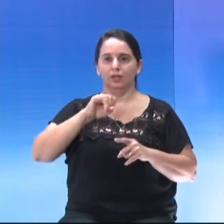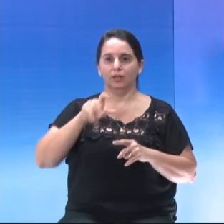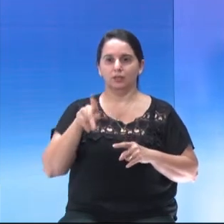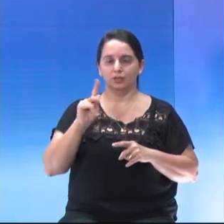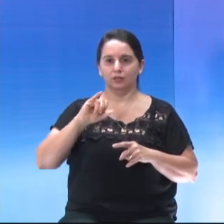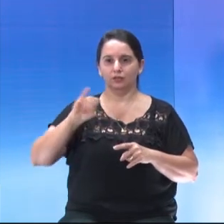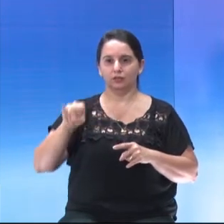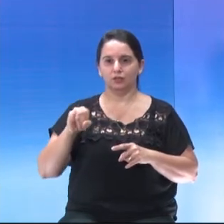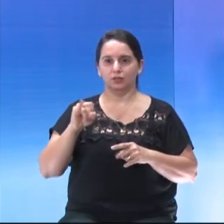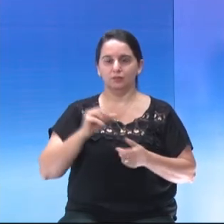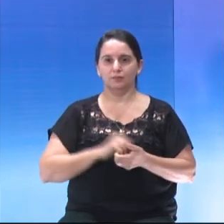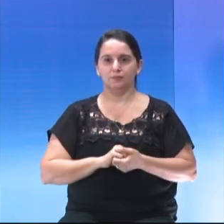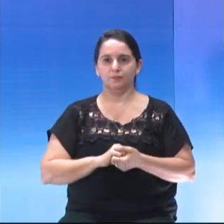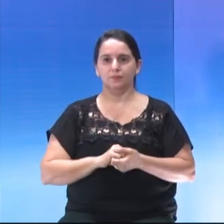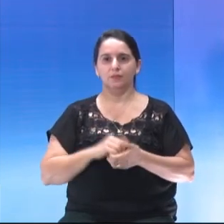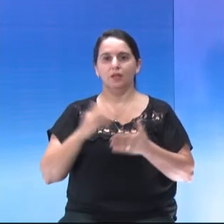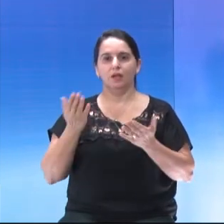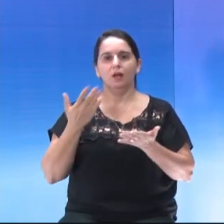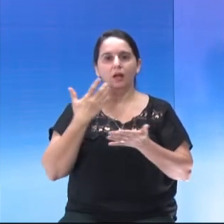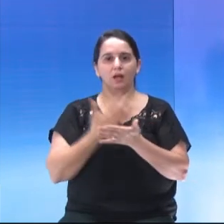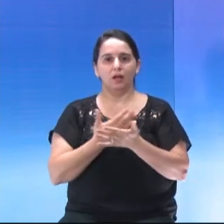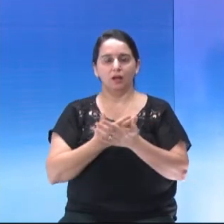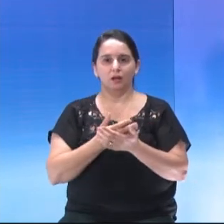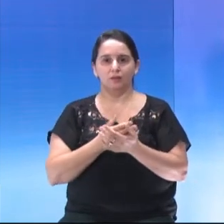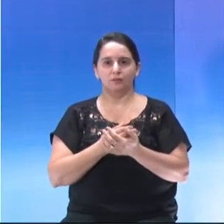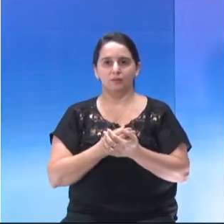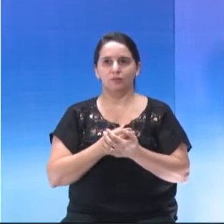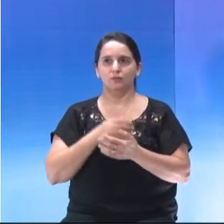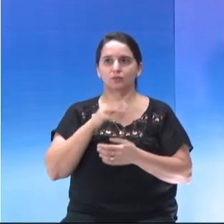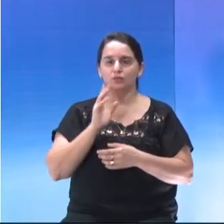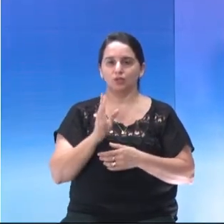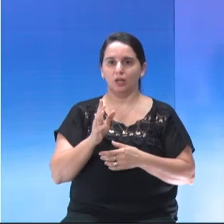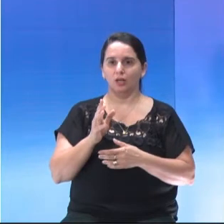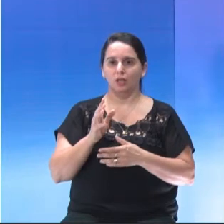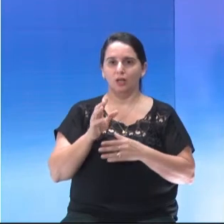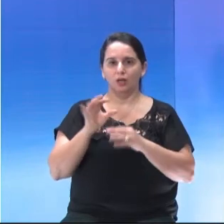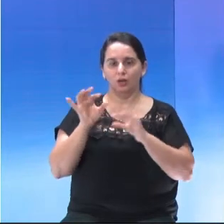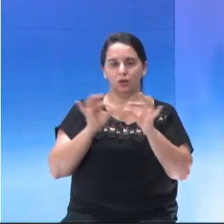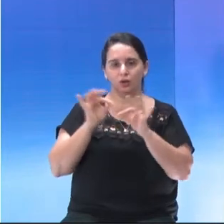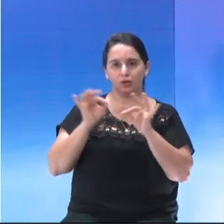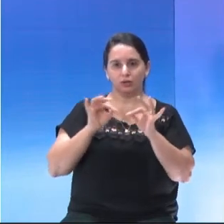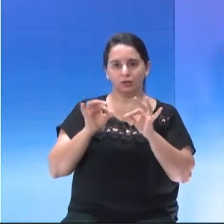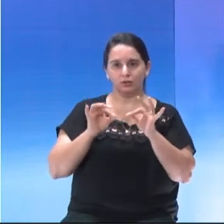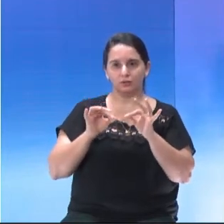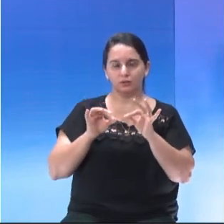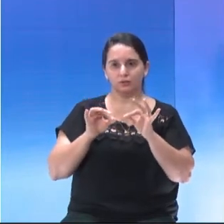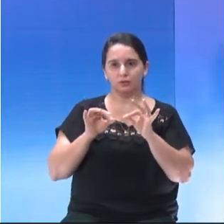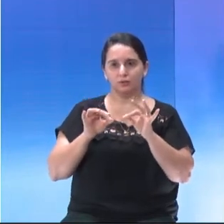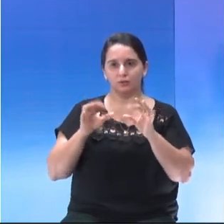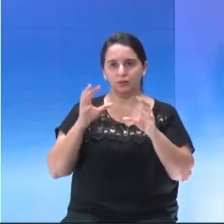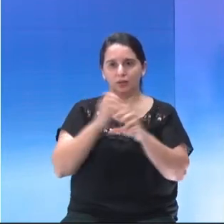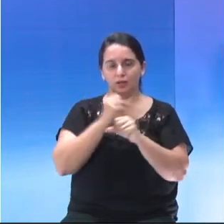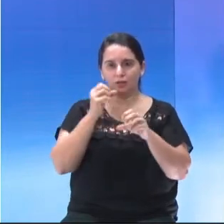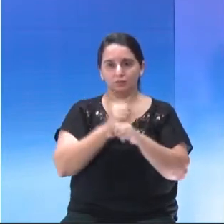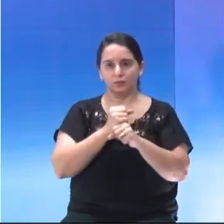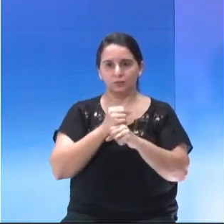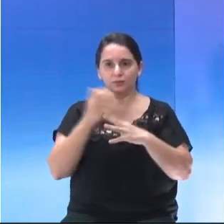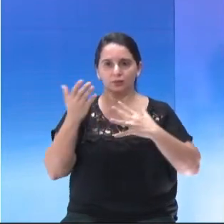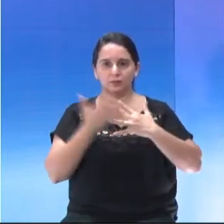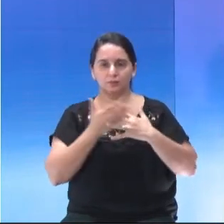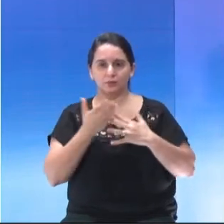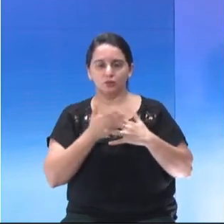2.688 kJ. Agora, estudantes, que nós já manipulamos as equações